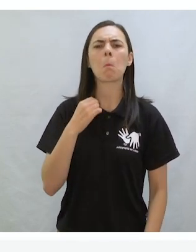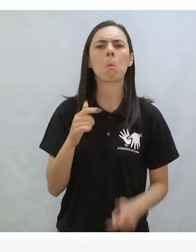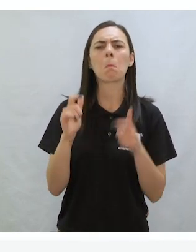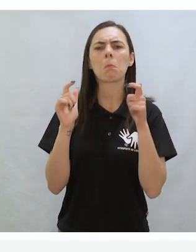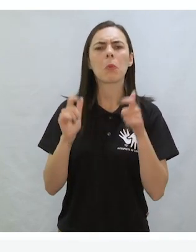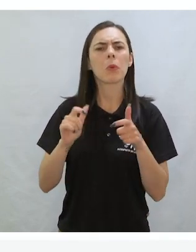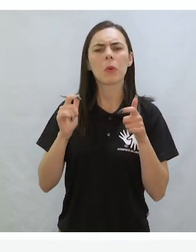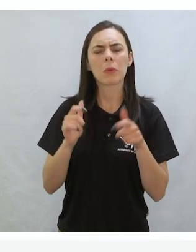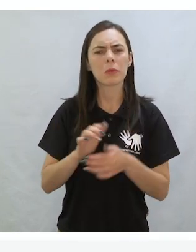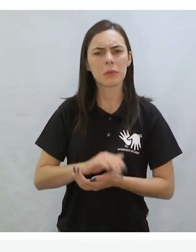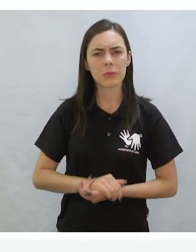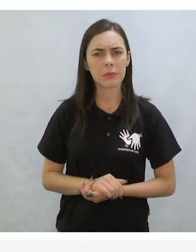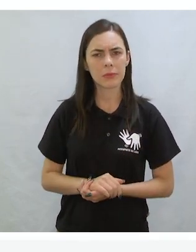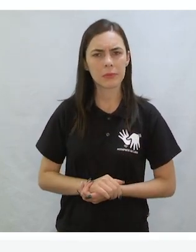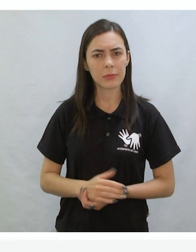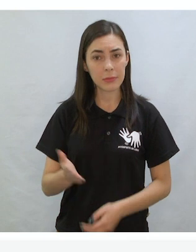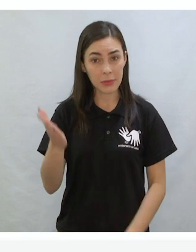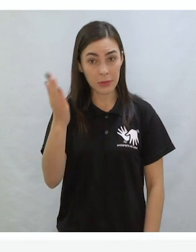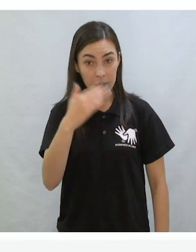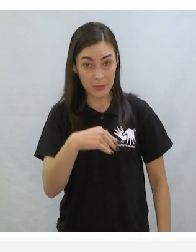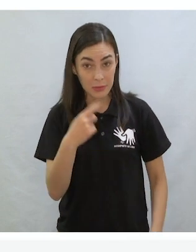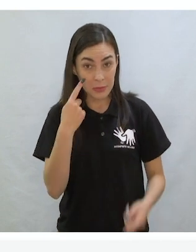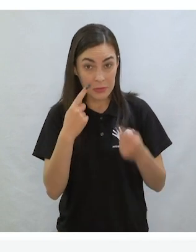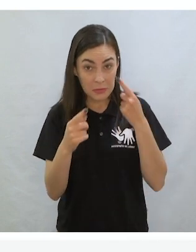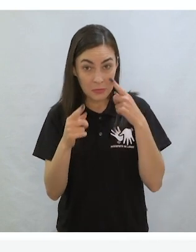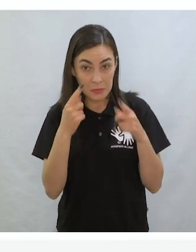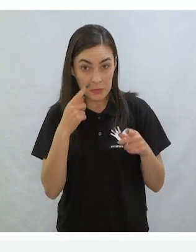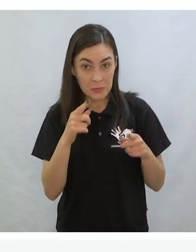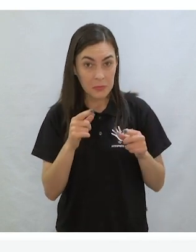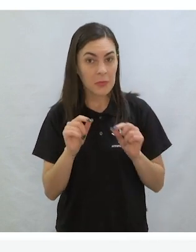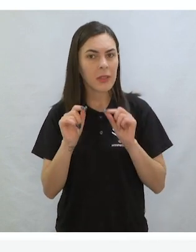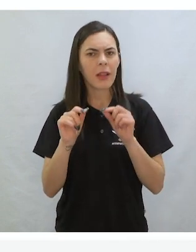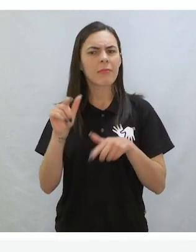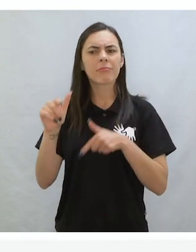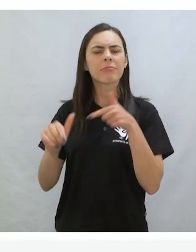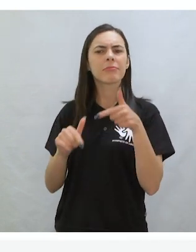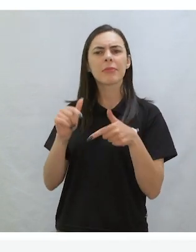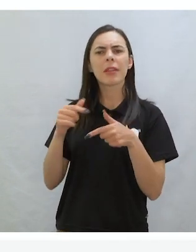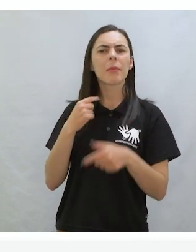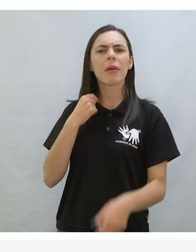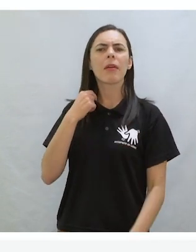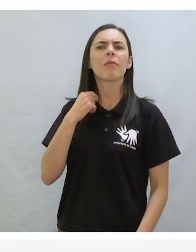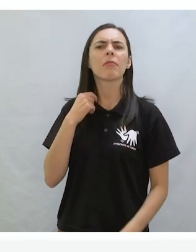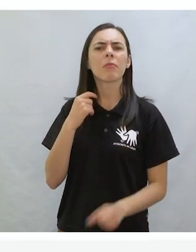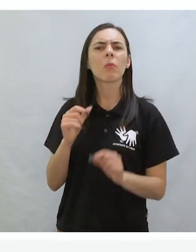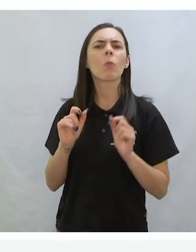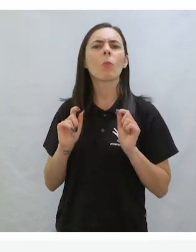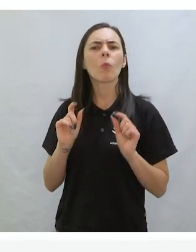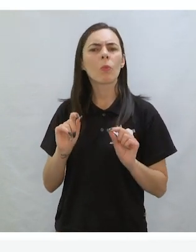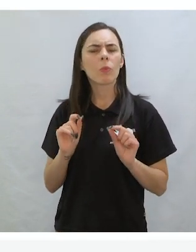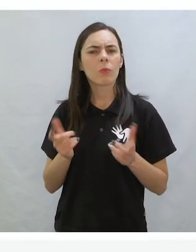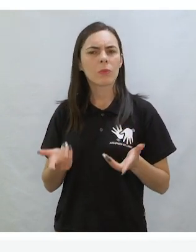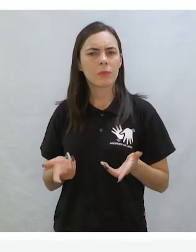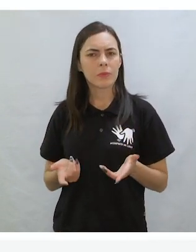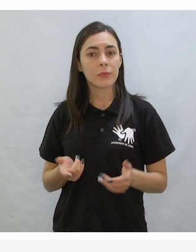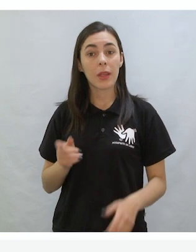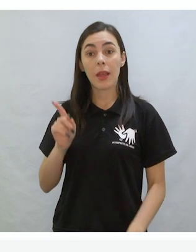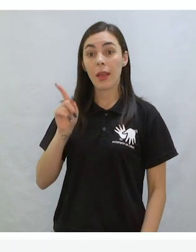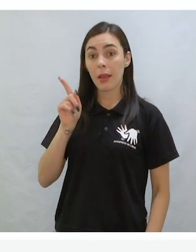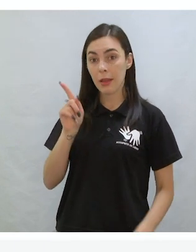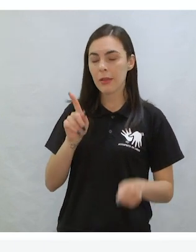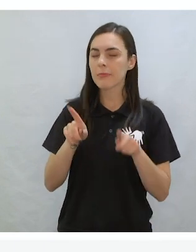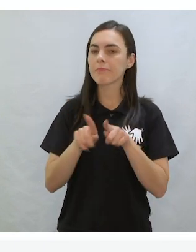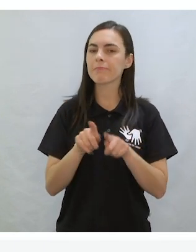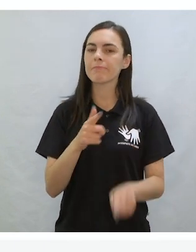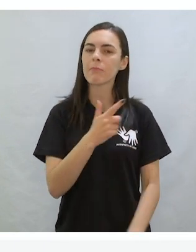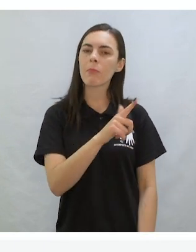ela é voluntária? Vamos descobrir juntos para quem que ela trabalha como voluntária? A Delma